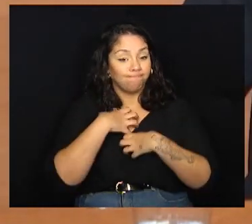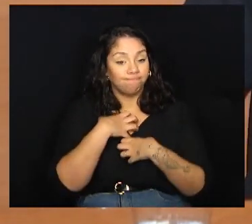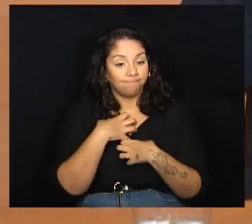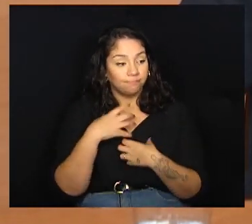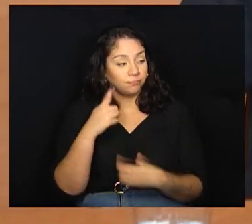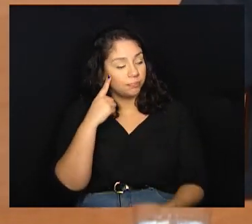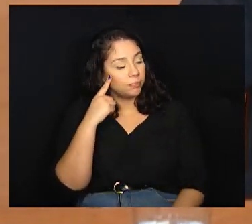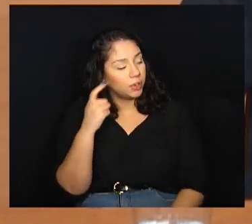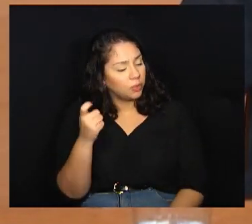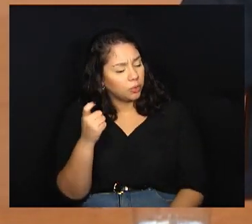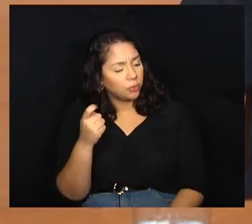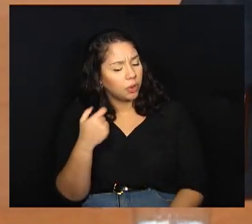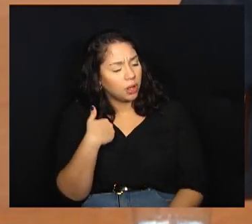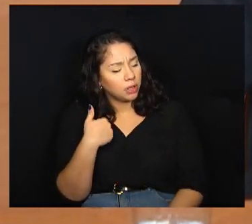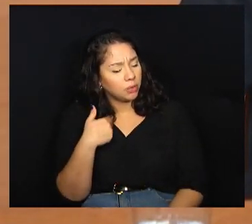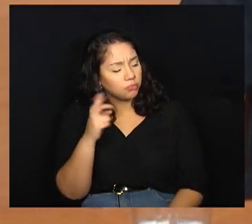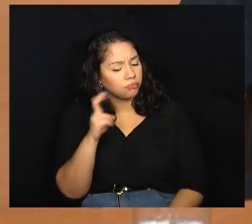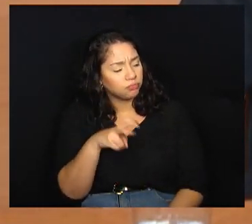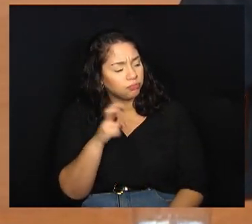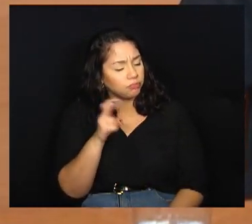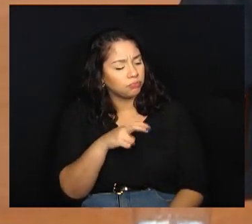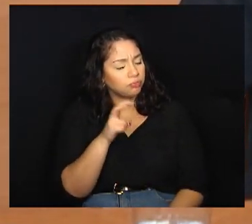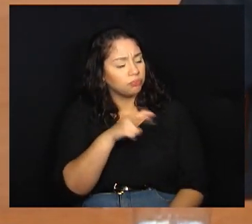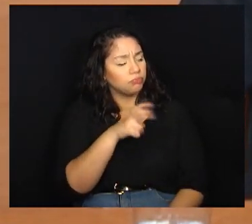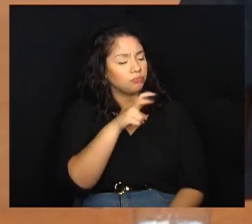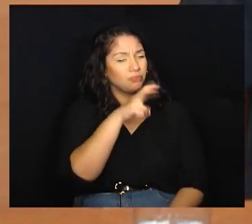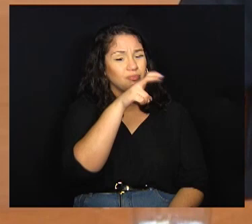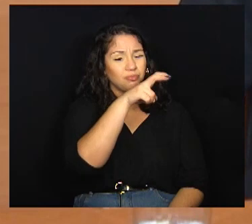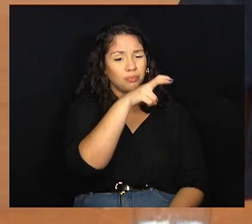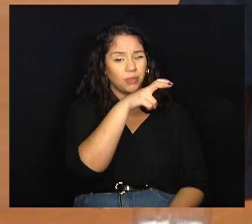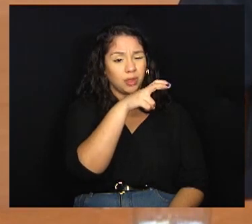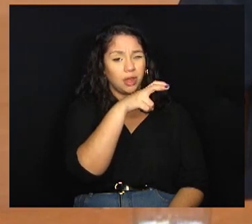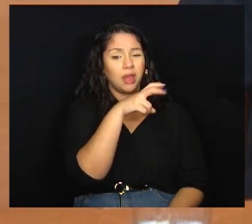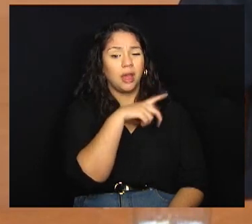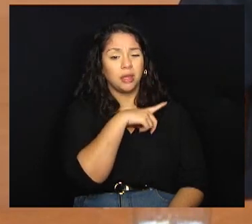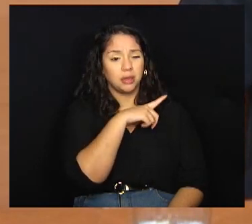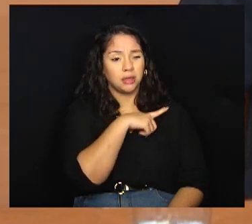e começo a subir, eu bato a minha cabeça no carro.